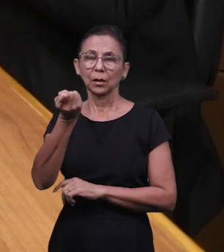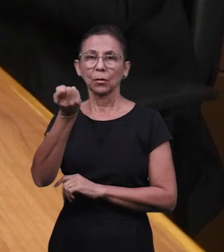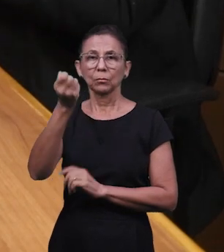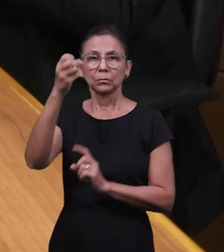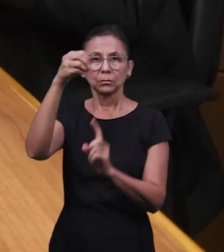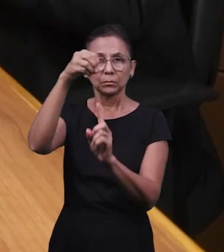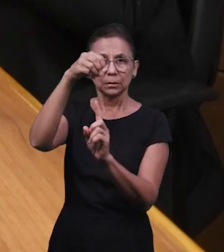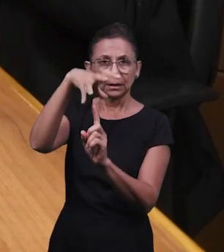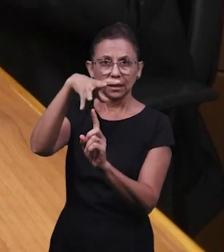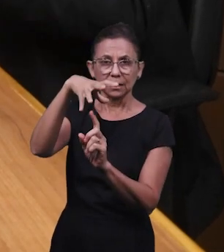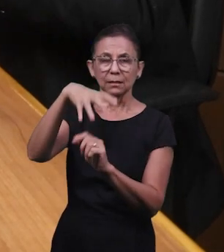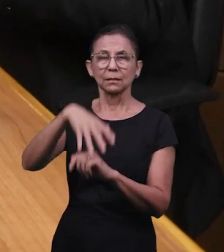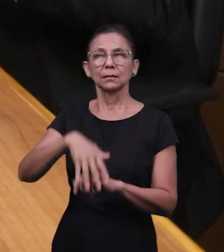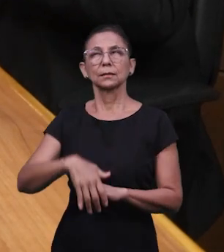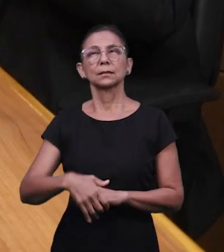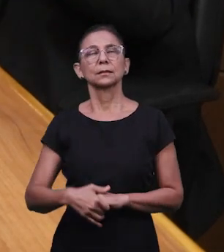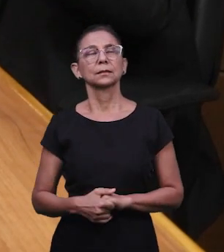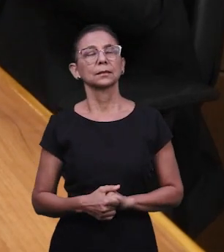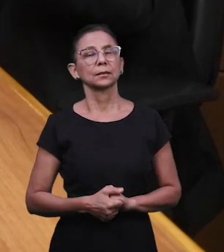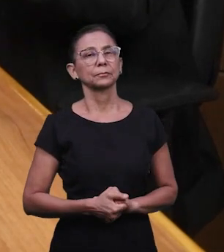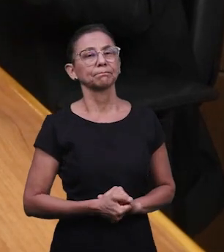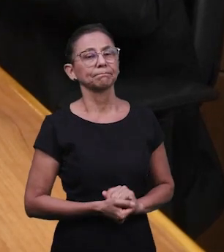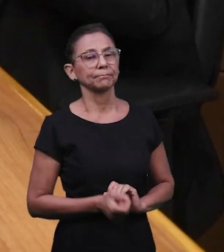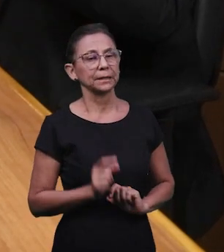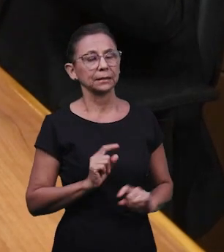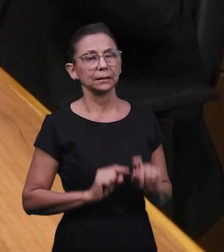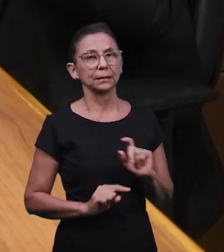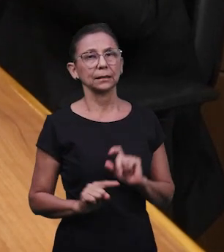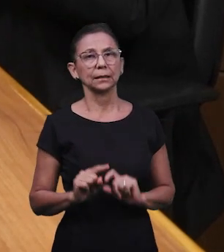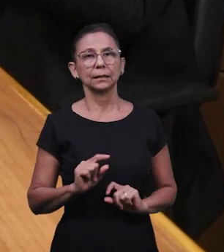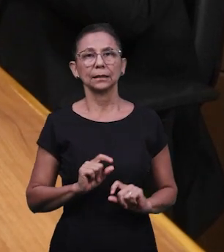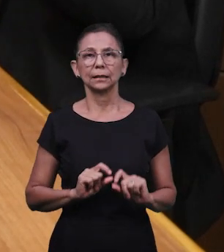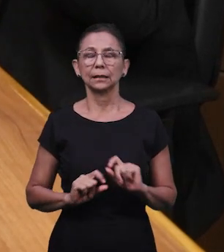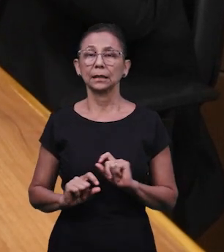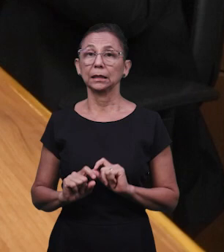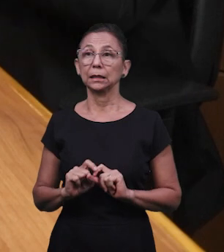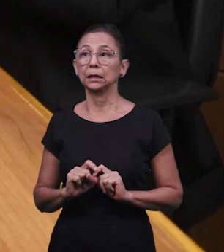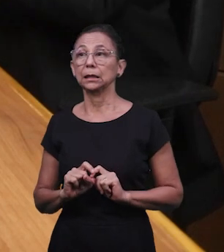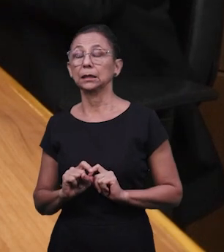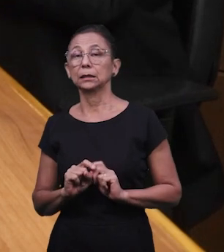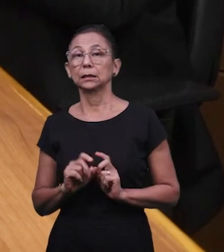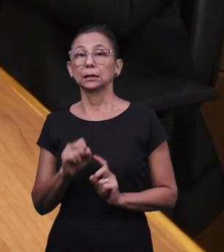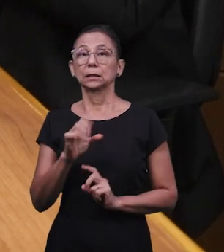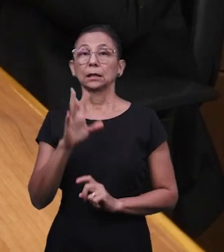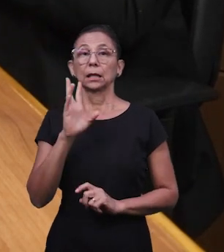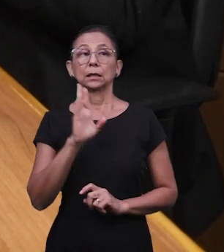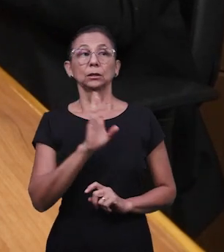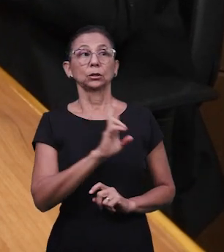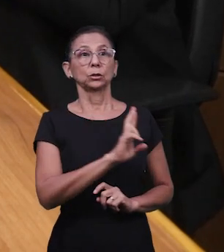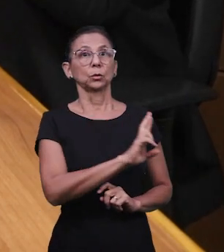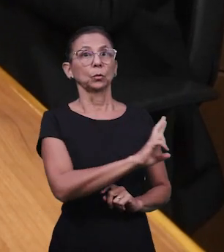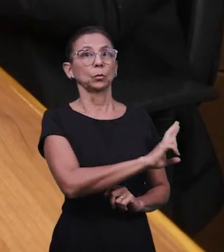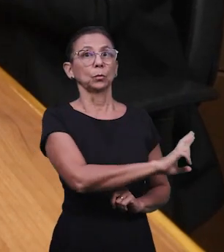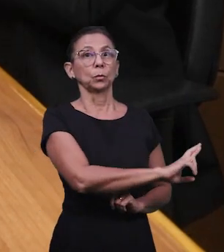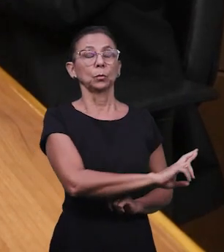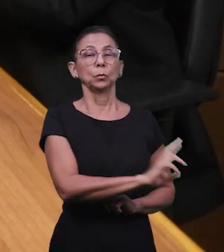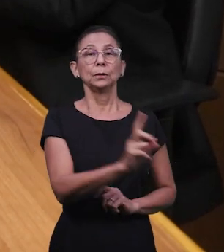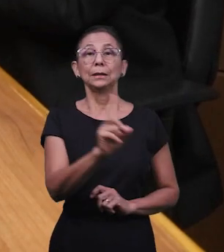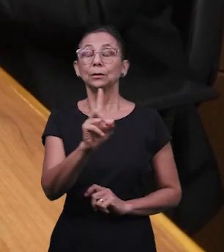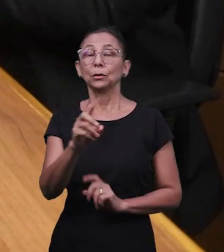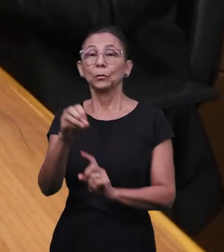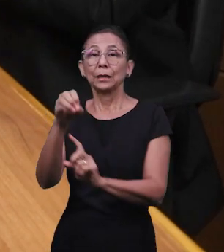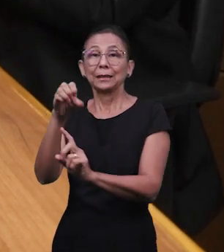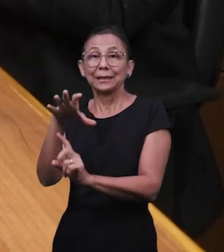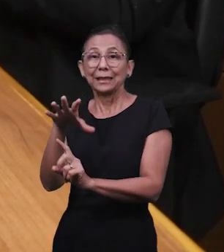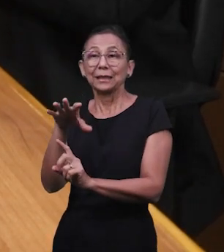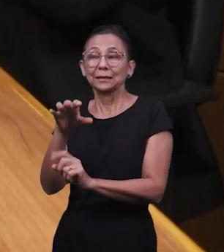têm em conta de algo assim muito religioso. Não, é graça mesmo,